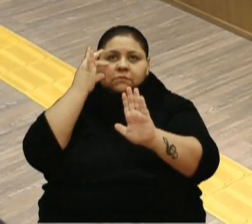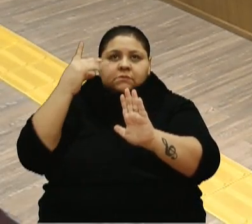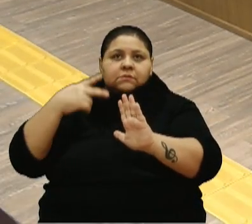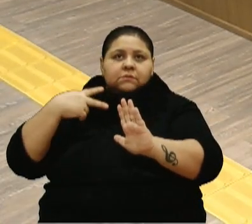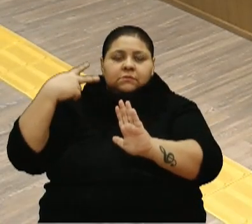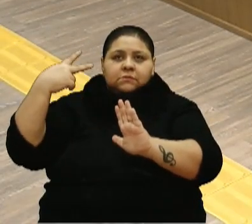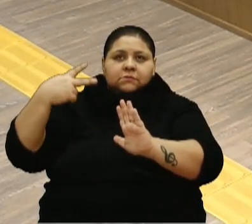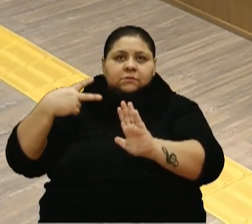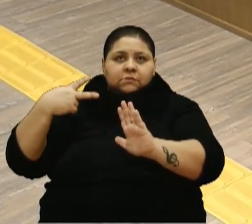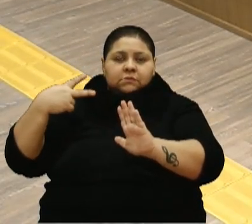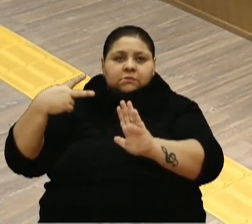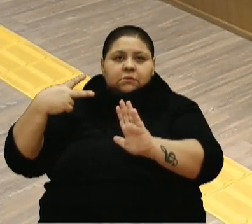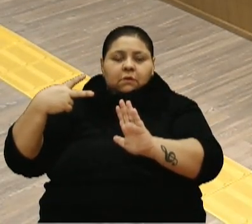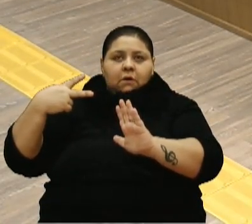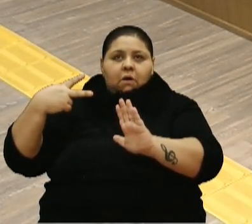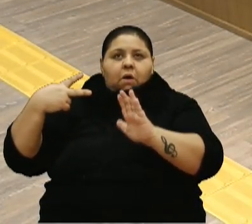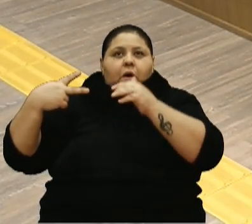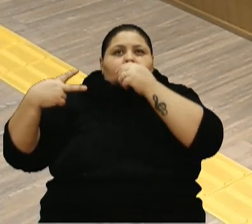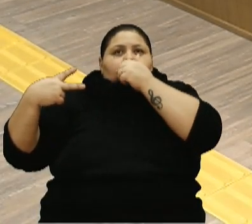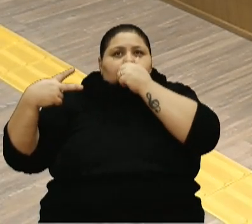vereador...